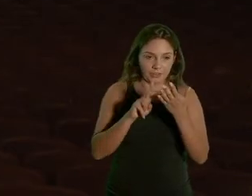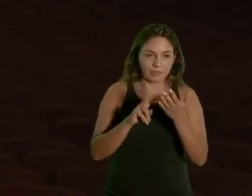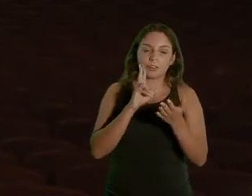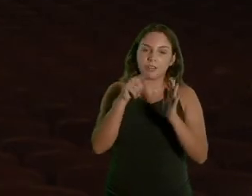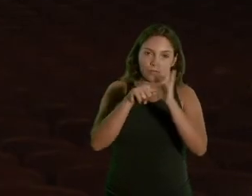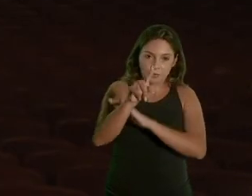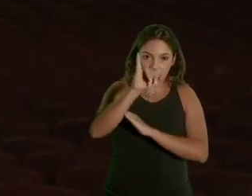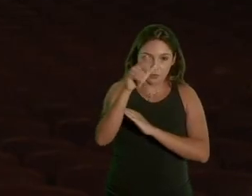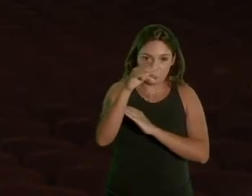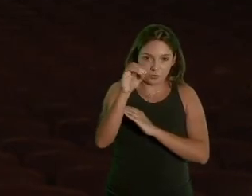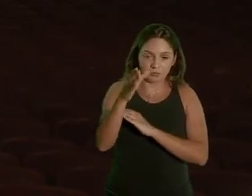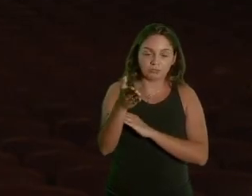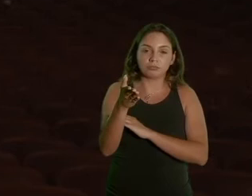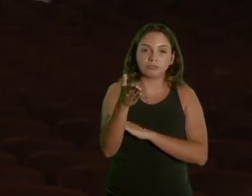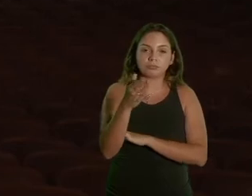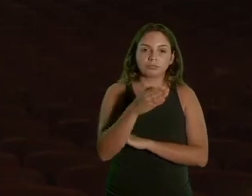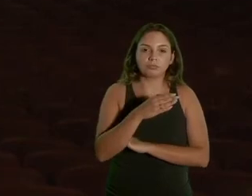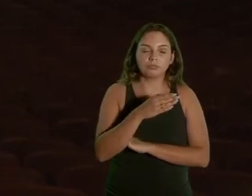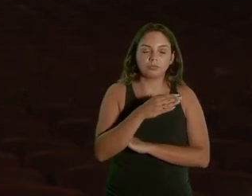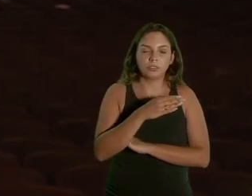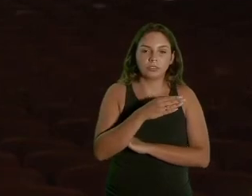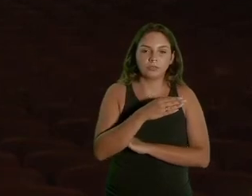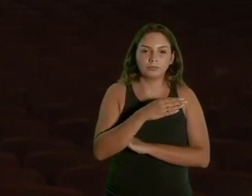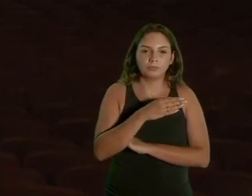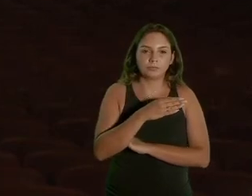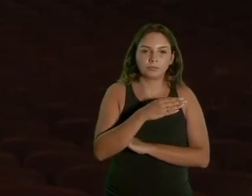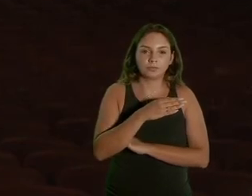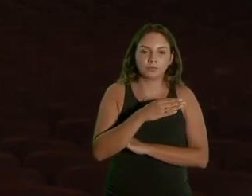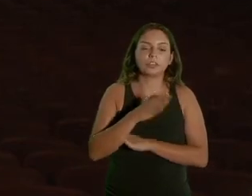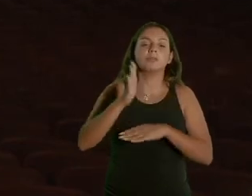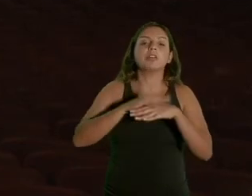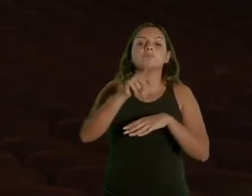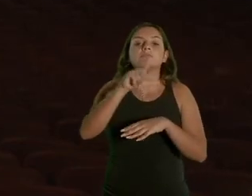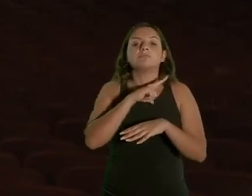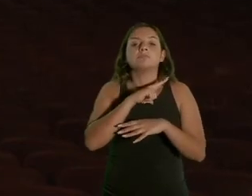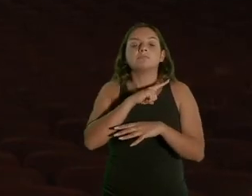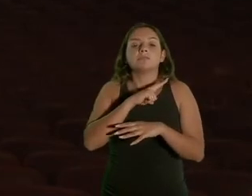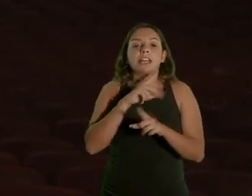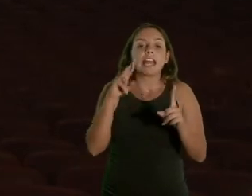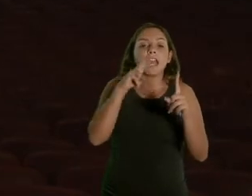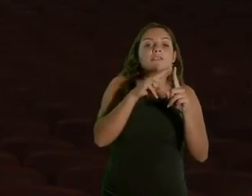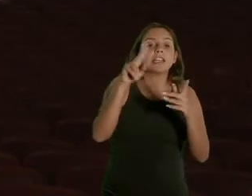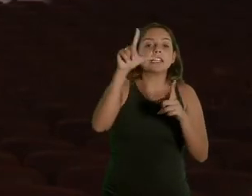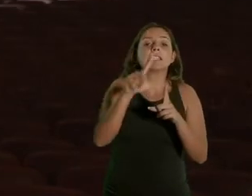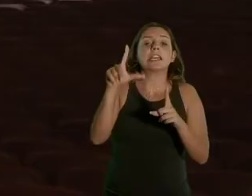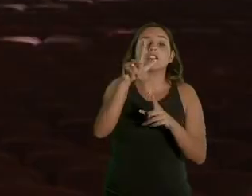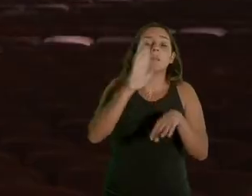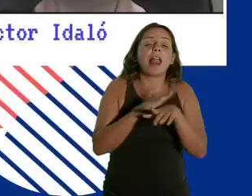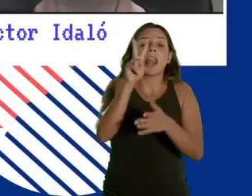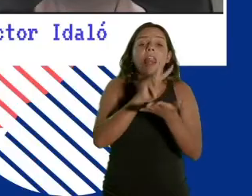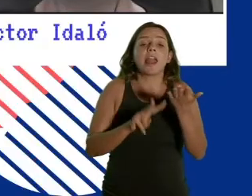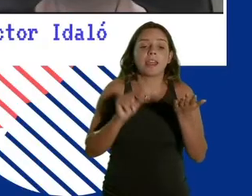de perguntar para o João Vitor, além de Marcelino Freire, quem mais você tem como referência na literatura?